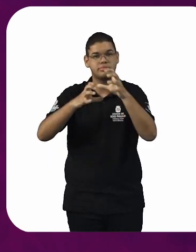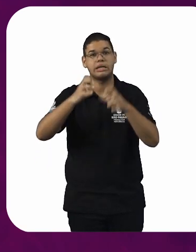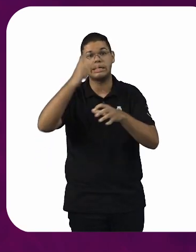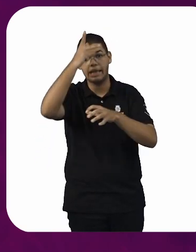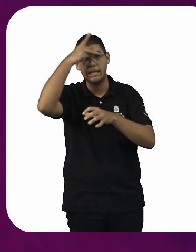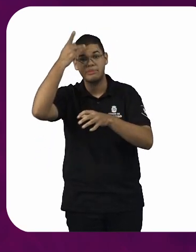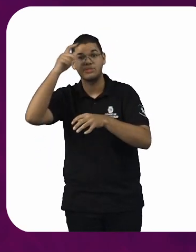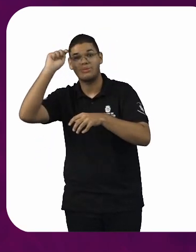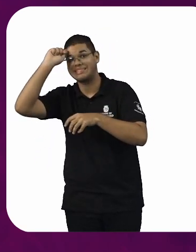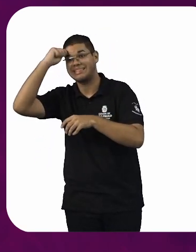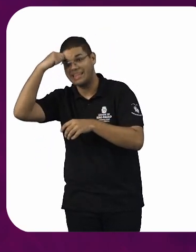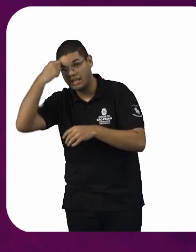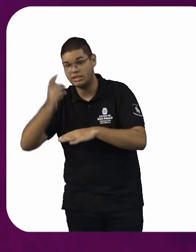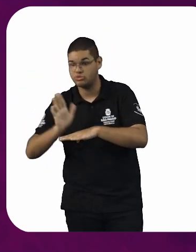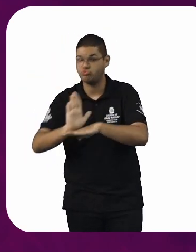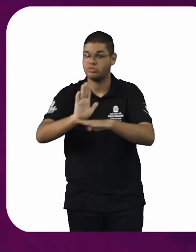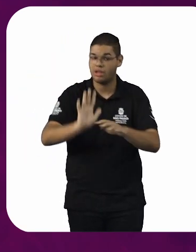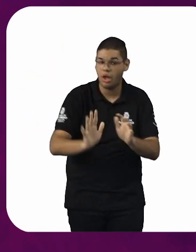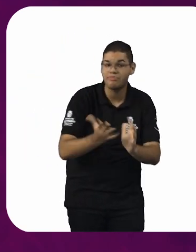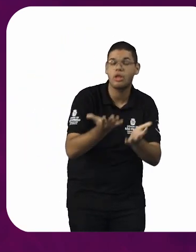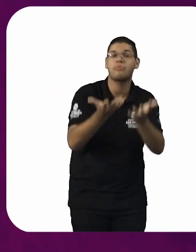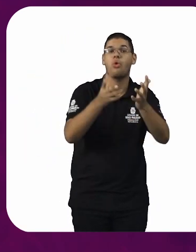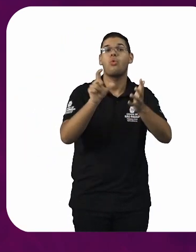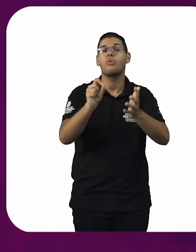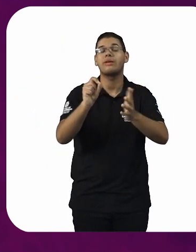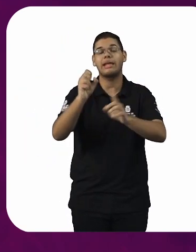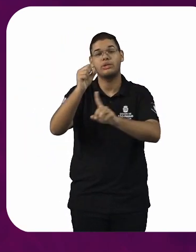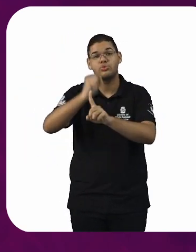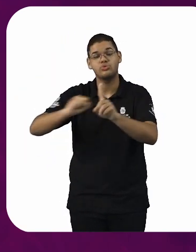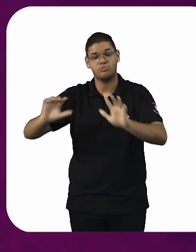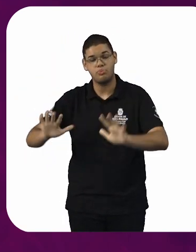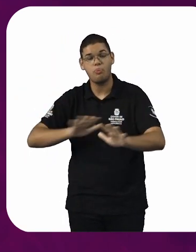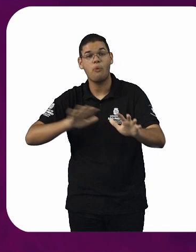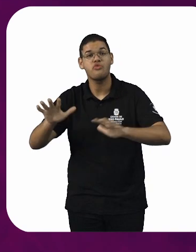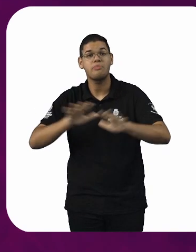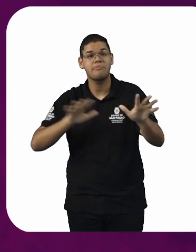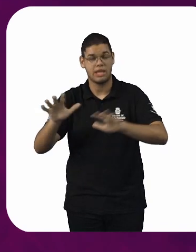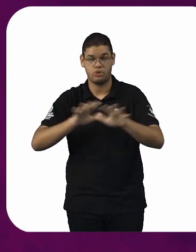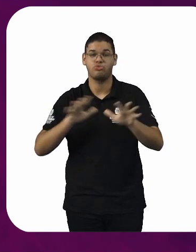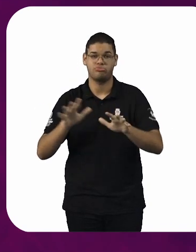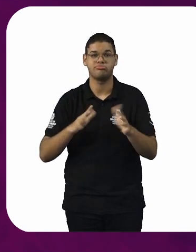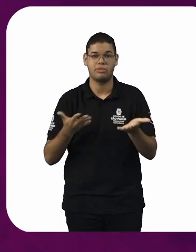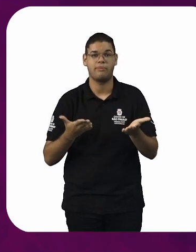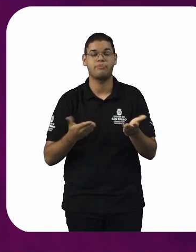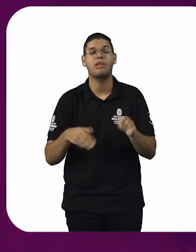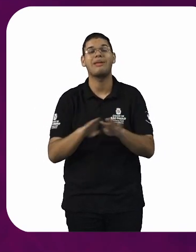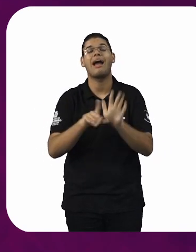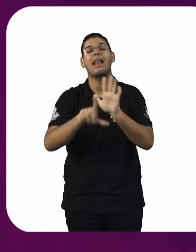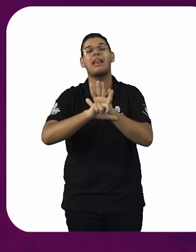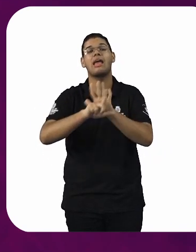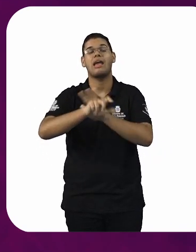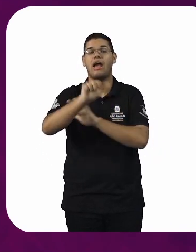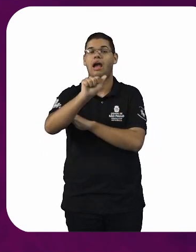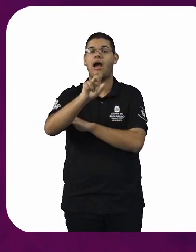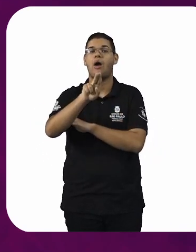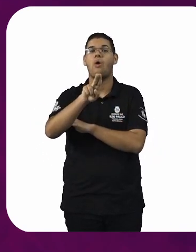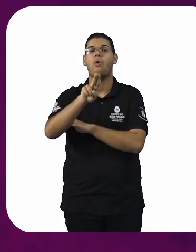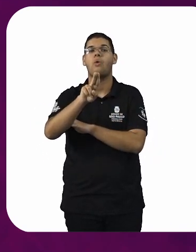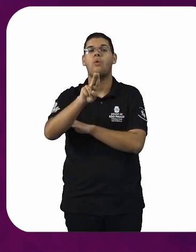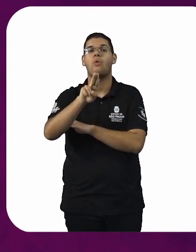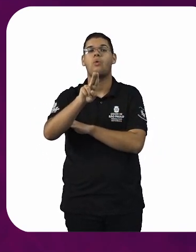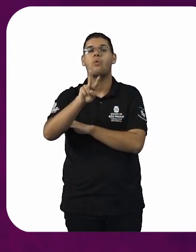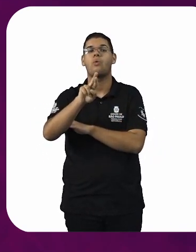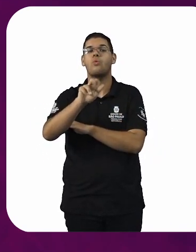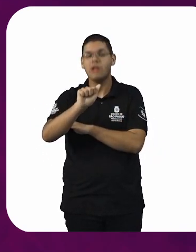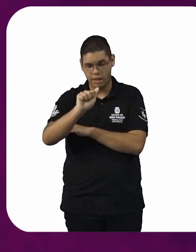contribuíram, né, grandemente para os movimentos abolicionistas. A Lei Áurea só foi, né, a lei